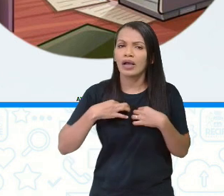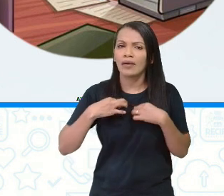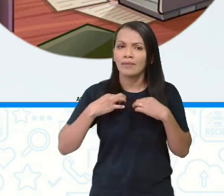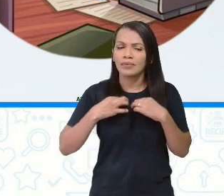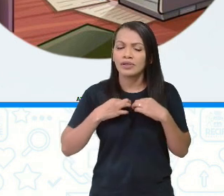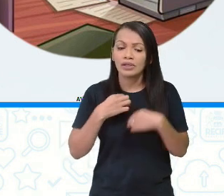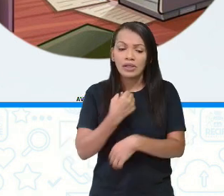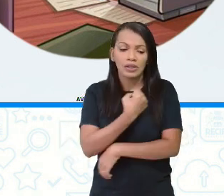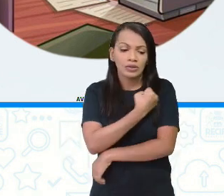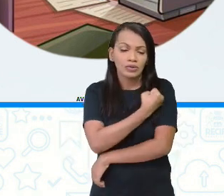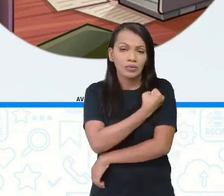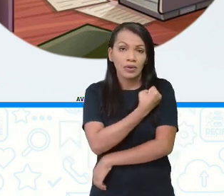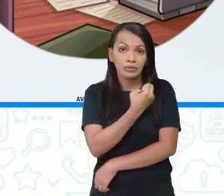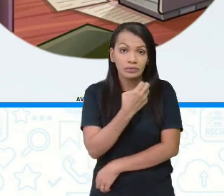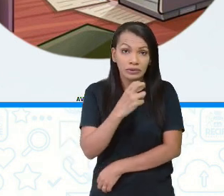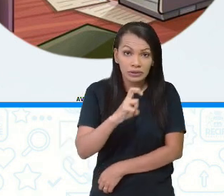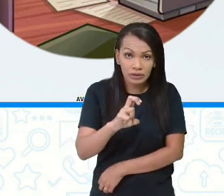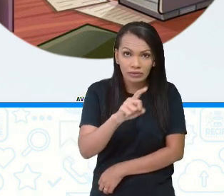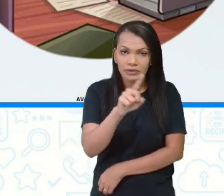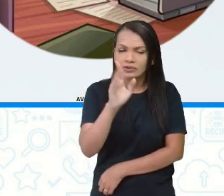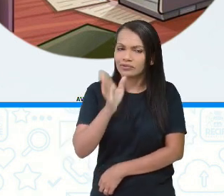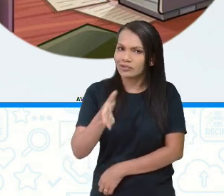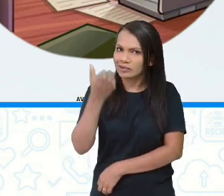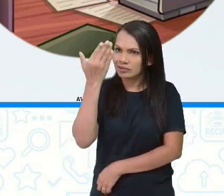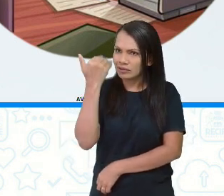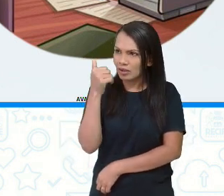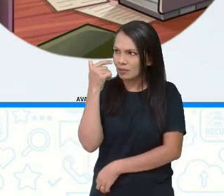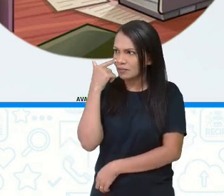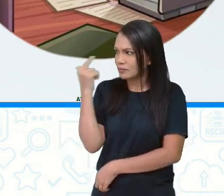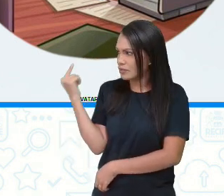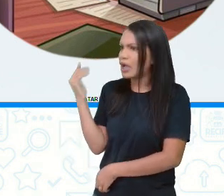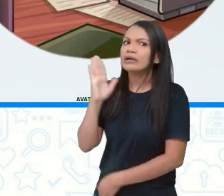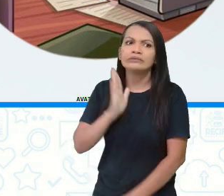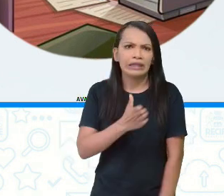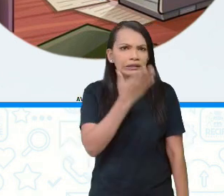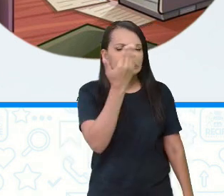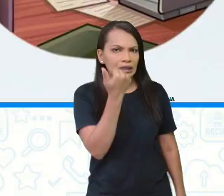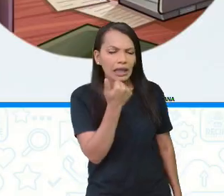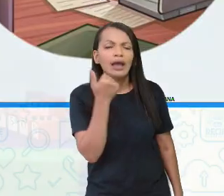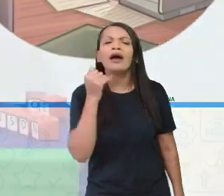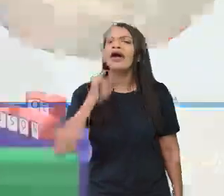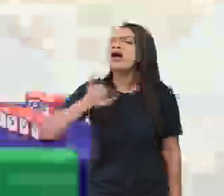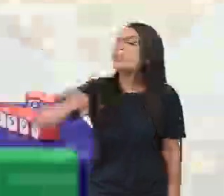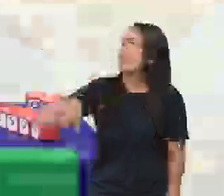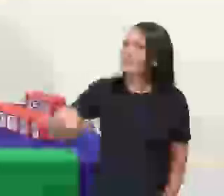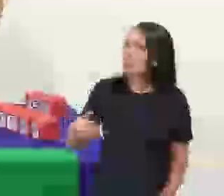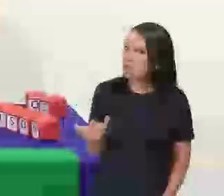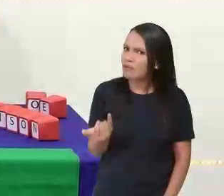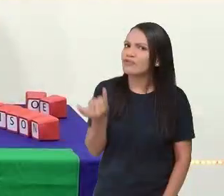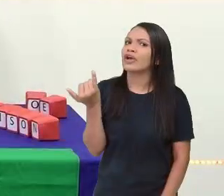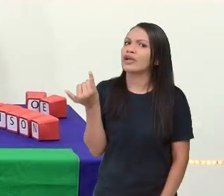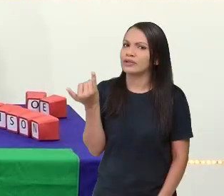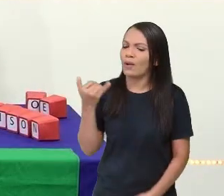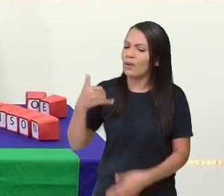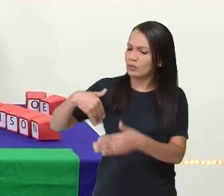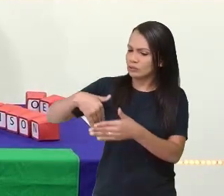aí, você já sabe quem é? Já não sei. Sabe, aproveita aí o jogo e olha aí quem é o dono dessa